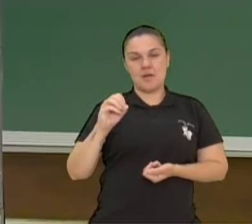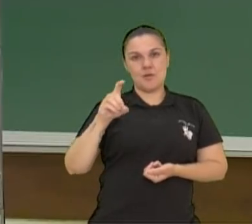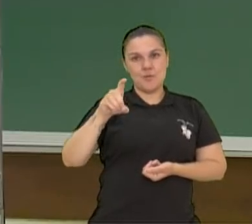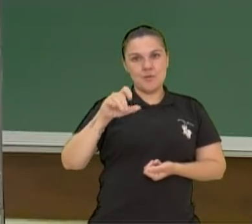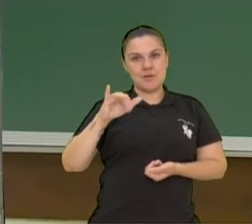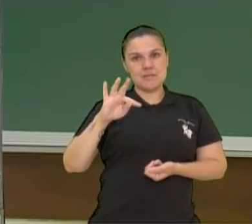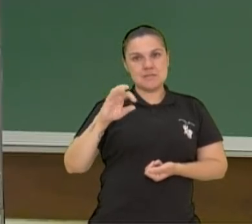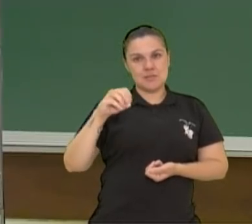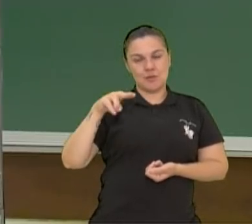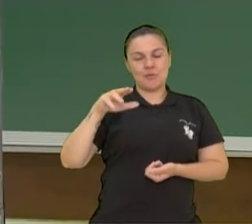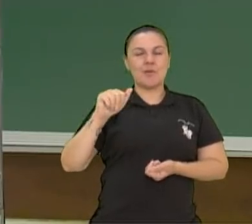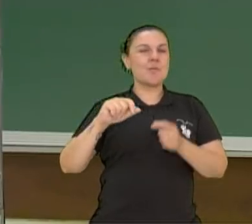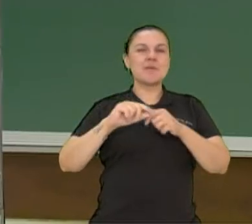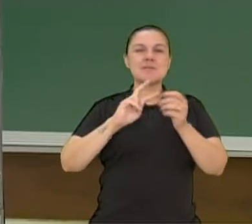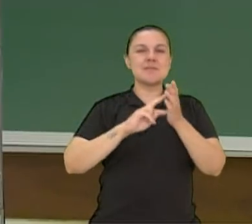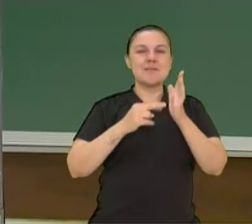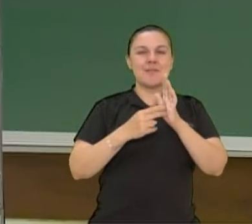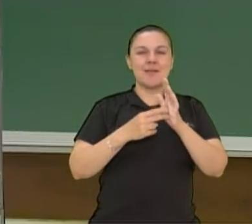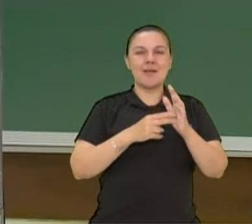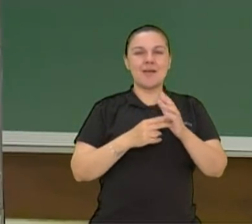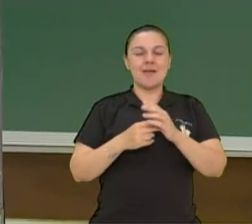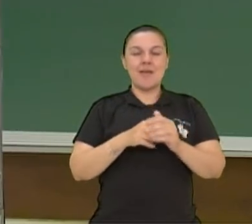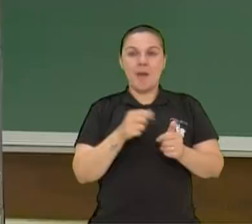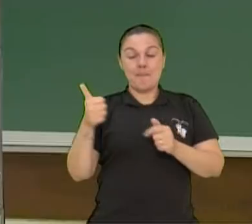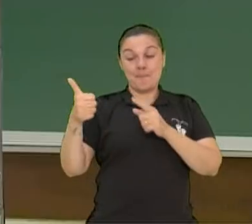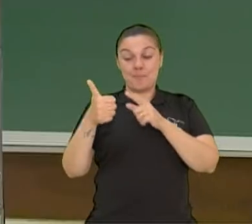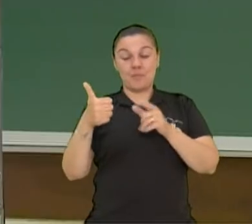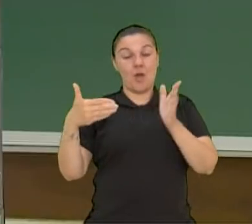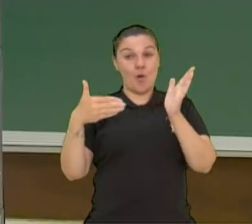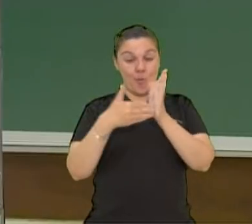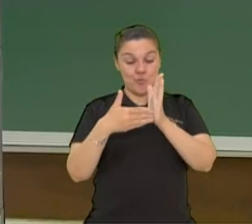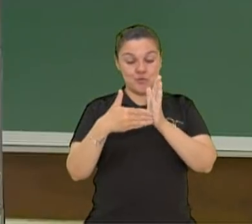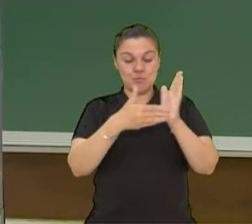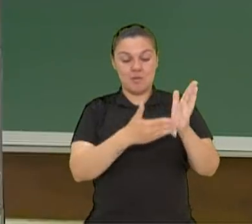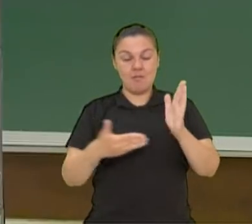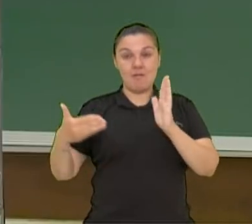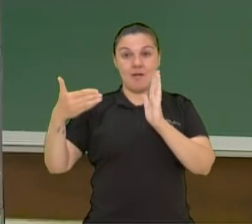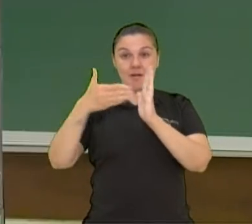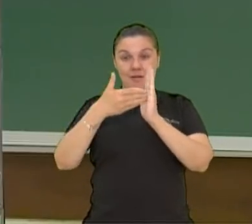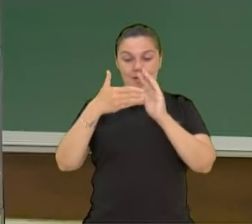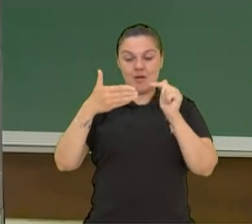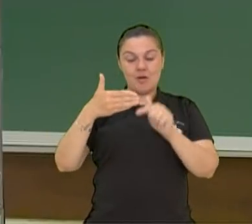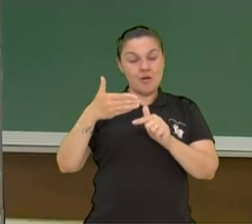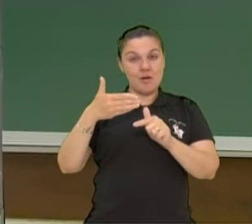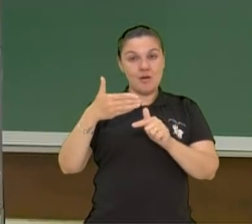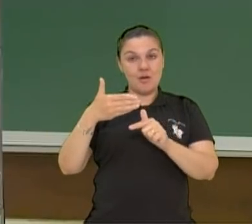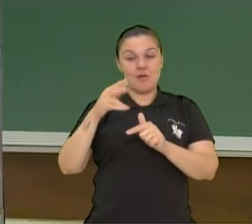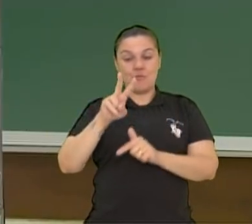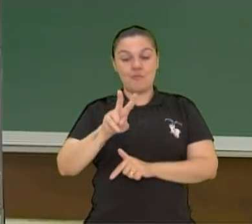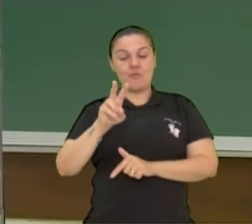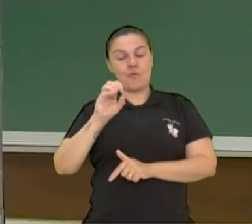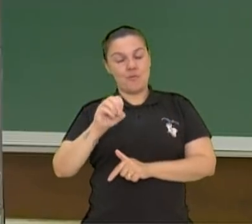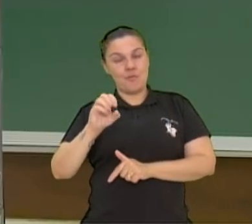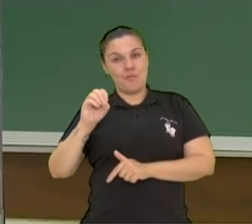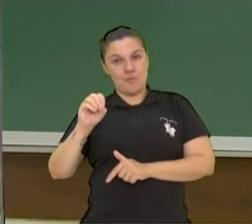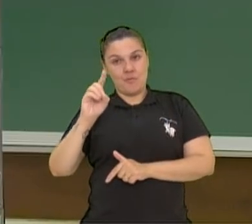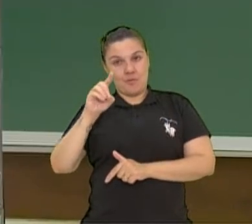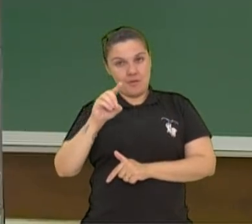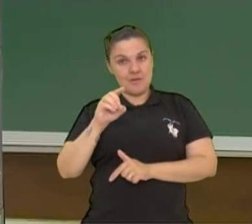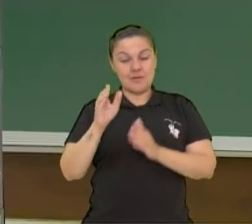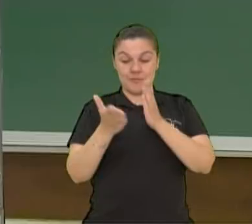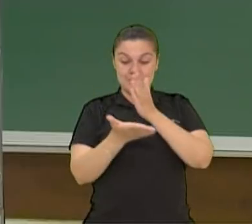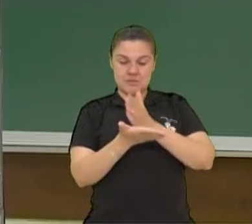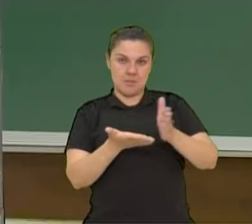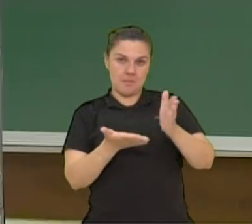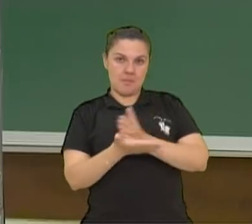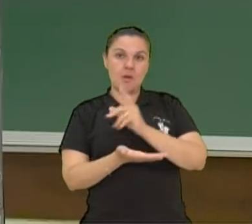a palavra tem a intensidade na penúltima sílaba. A palavra voo é uma delas. Você